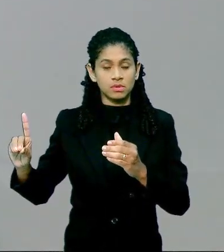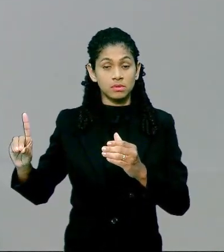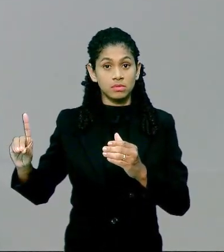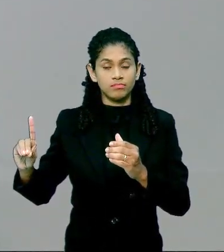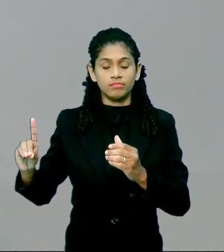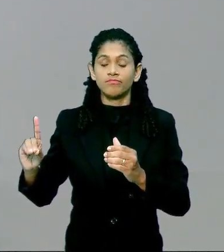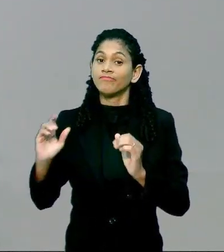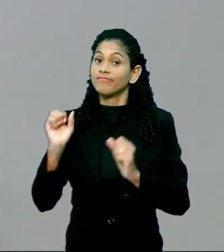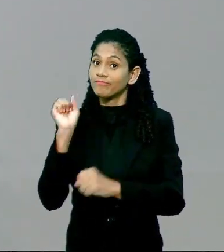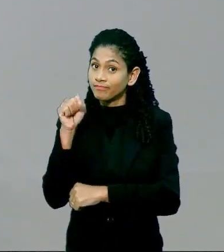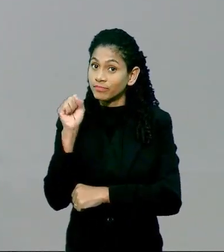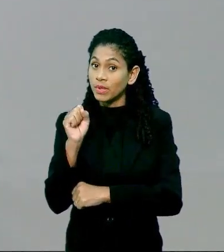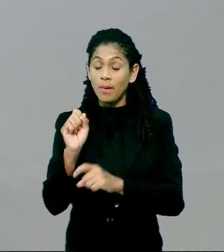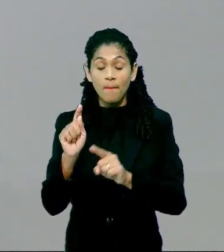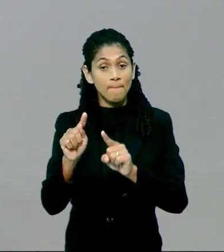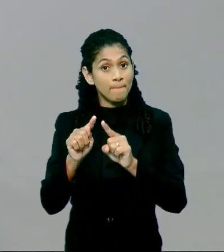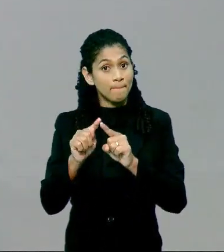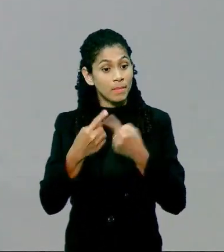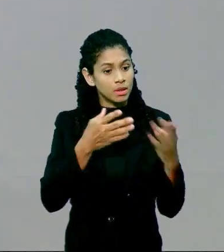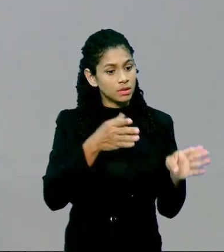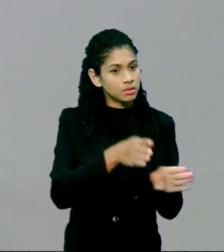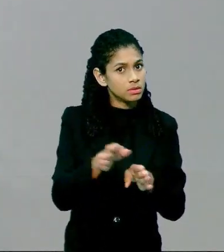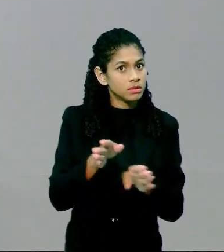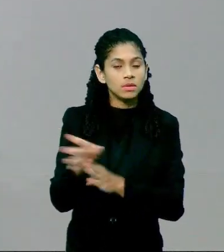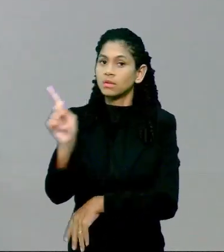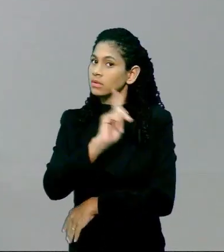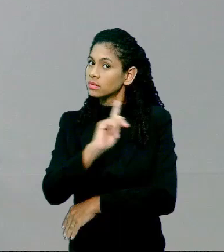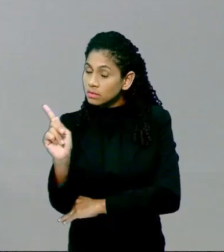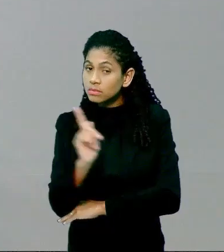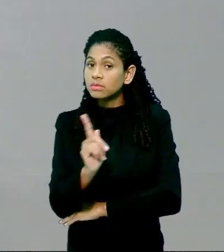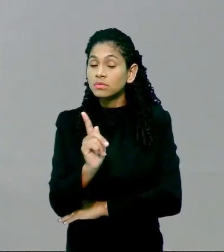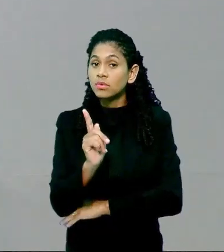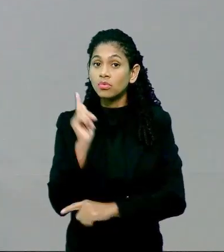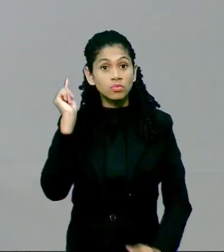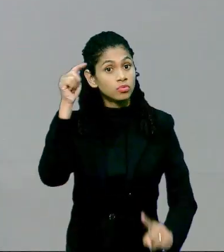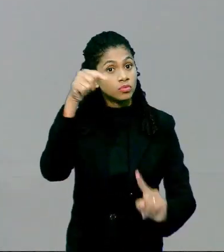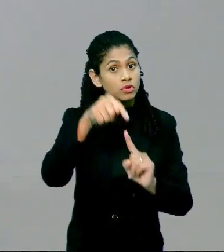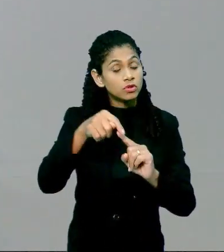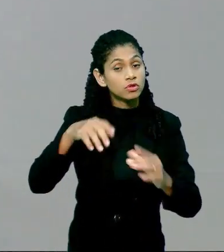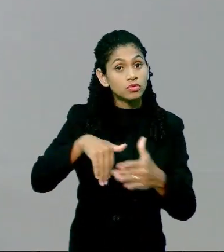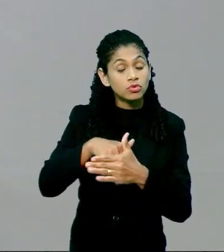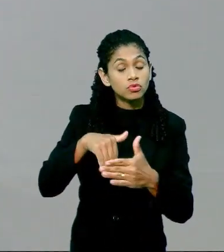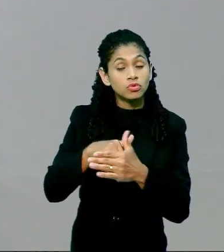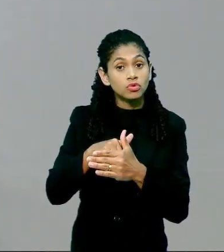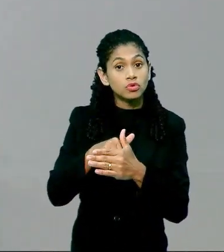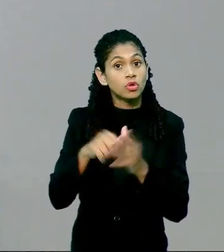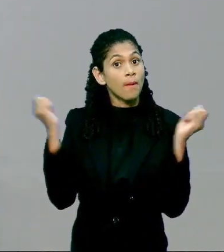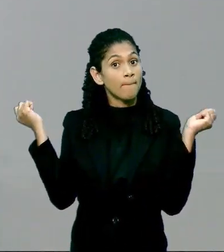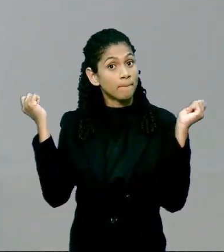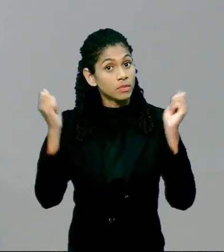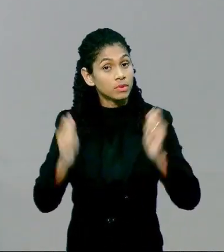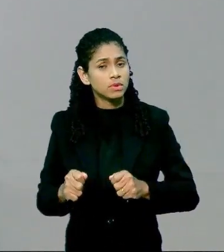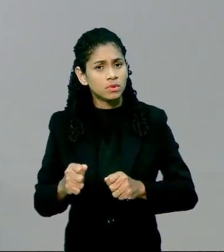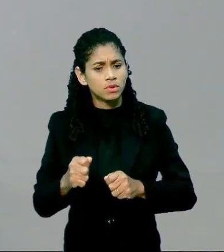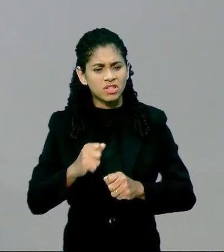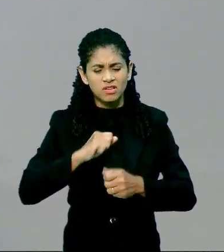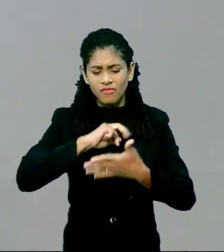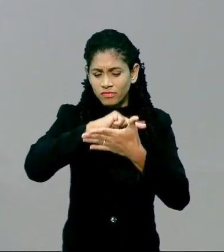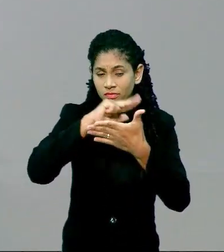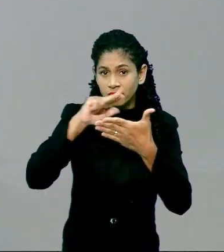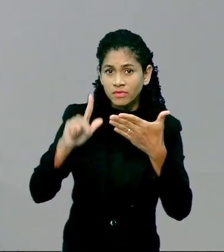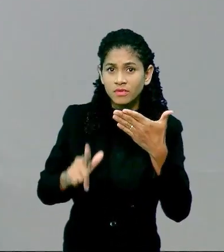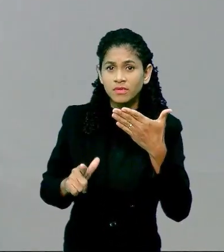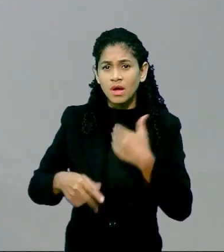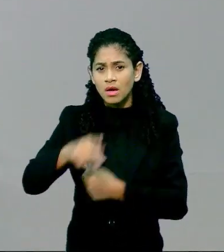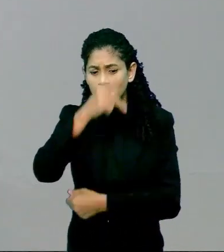o direcionamento. O direcionamento do jogo é muito pelo contrário, é incluir, é permitir que diversas faixas etárias, diversas